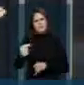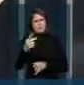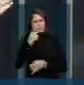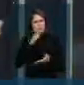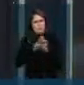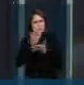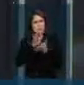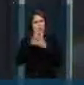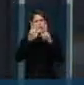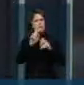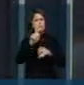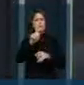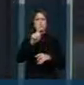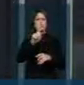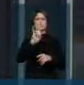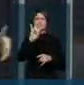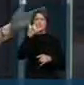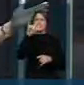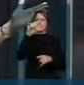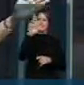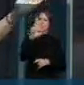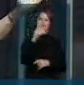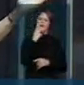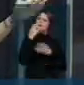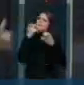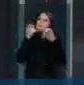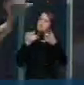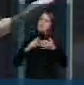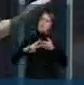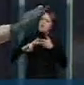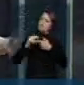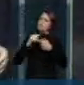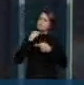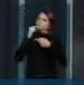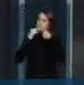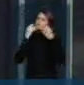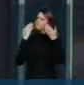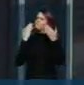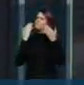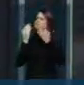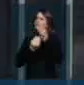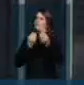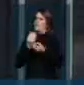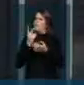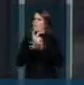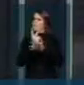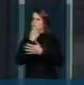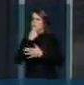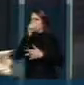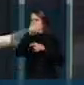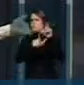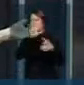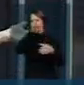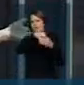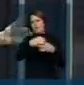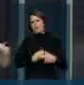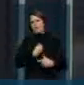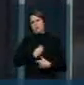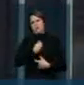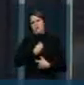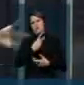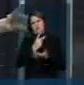que o senhor Gilmar Mendes explicite um conteúdo questionado pelos seus